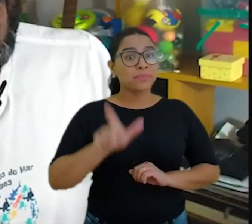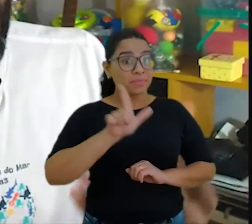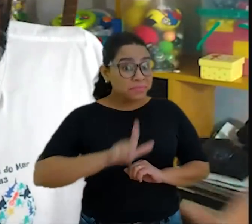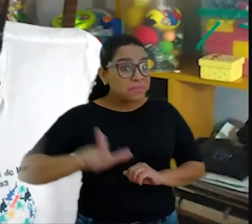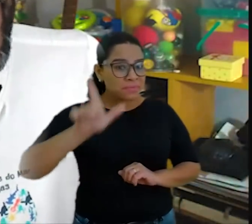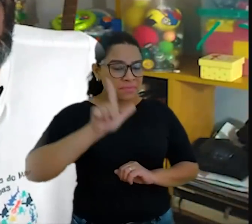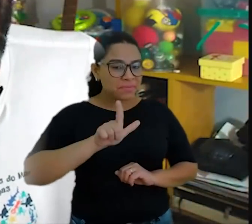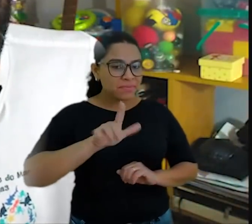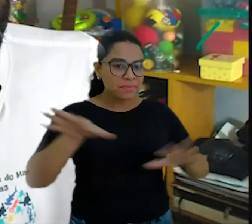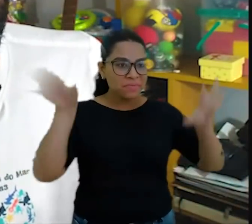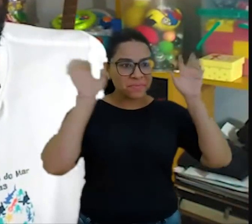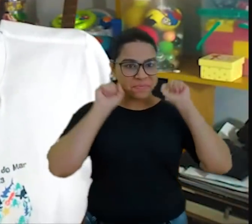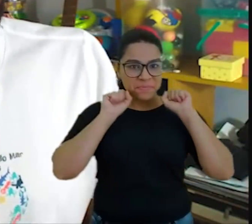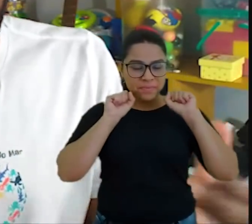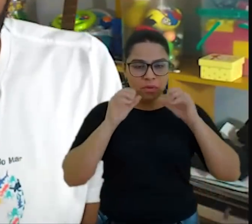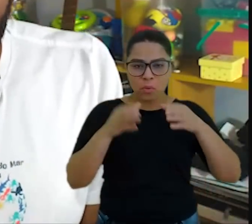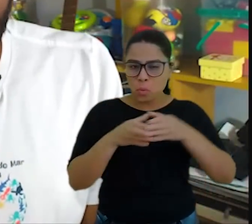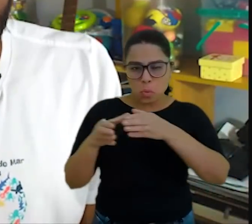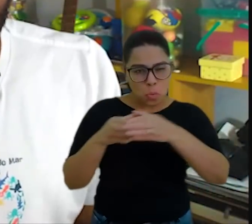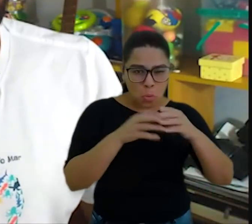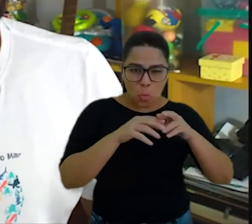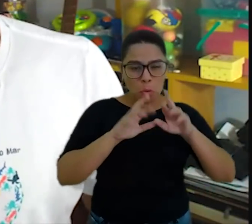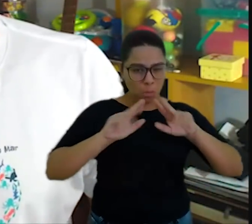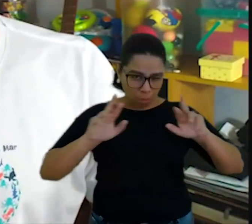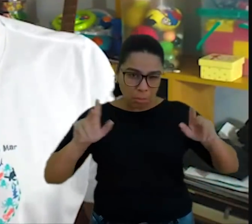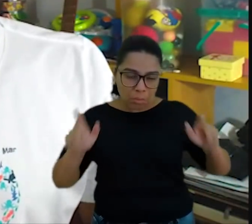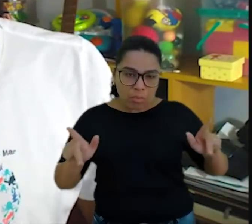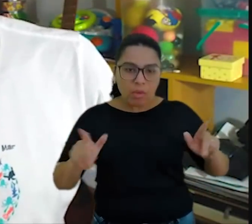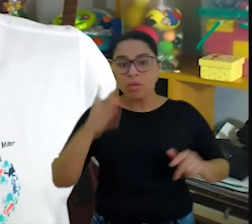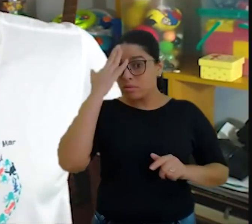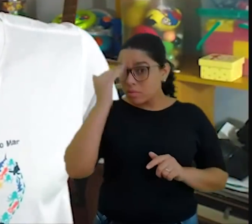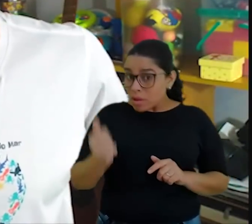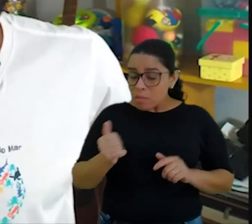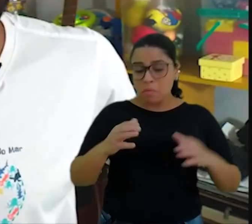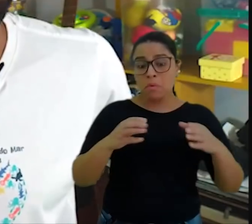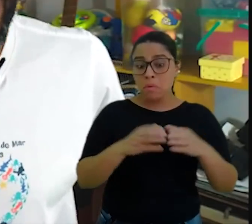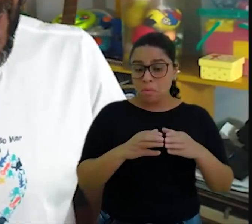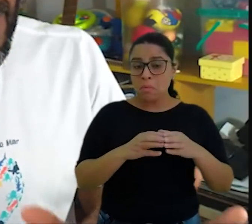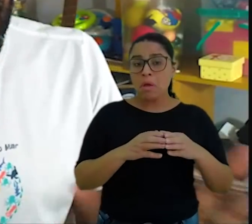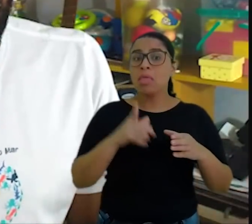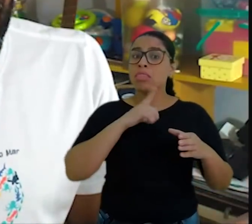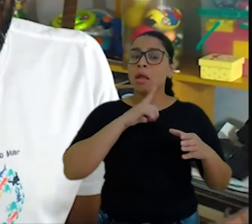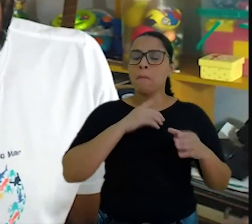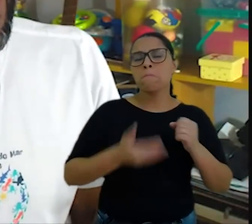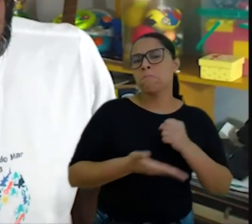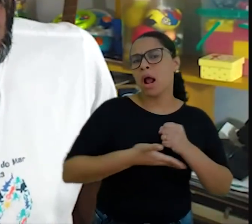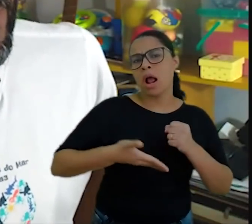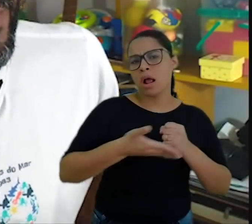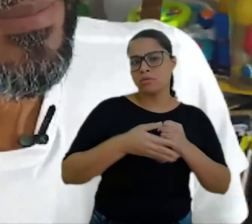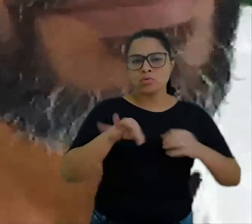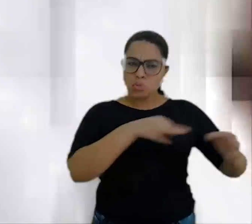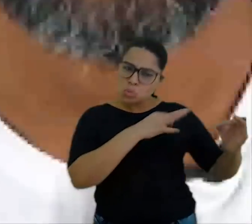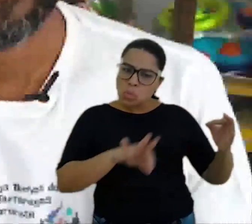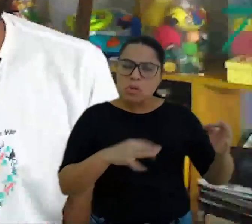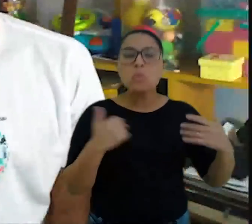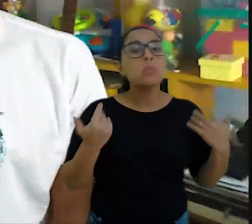Claro que você escuta várias bandas. Então você já sabe que uma banda é formada basicamente